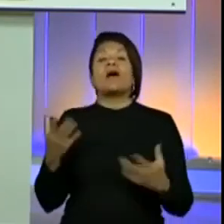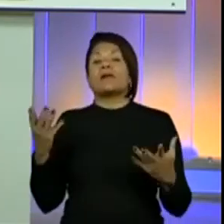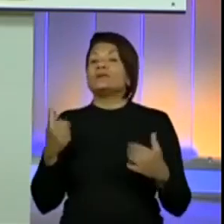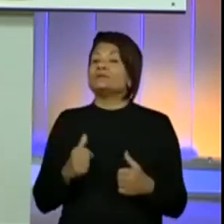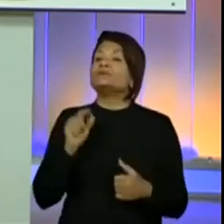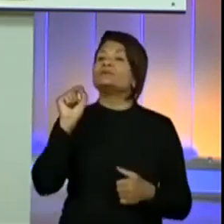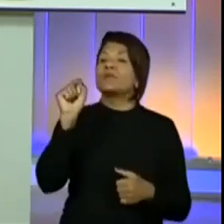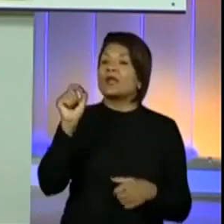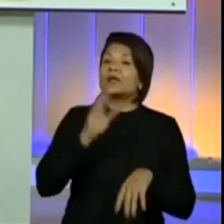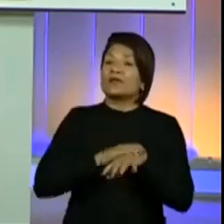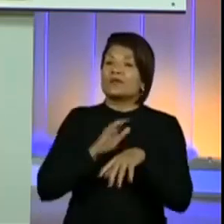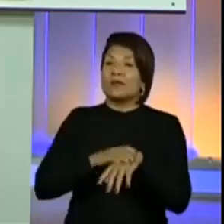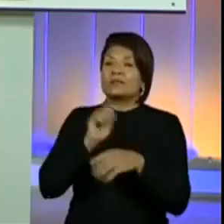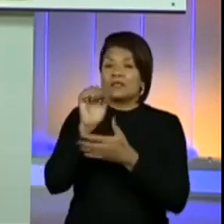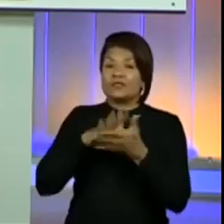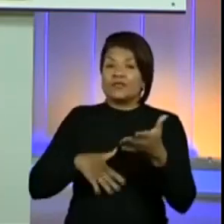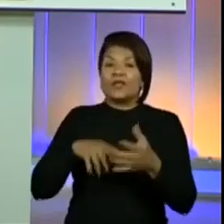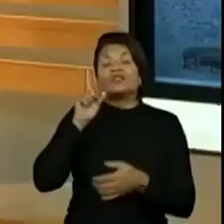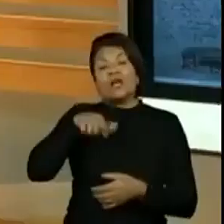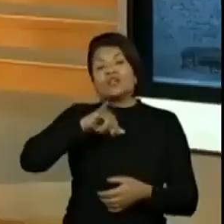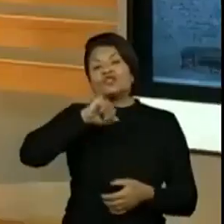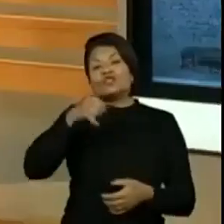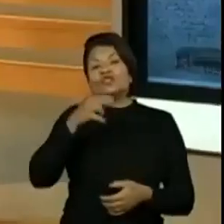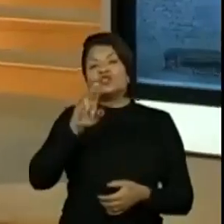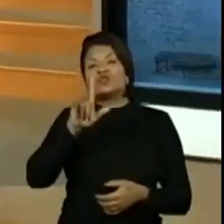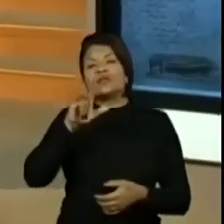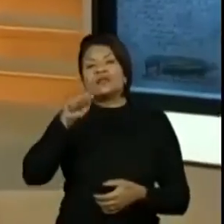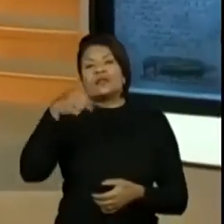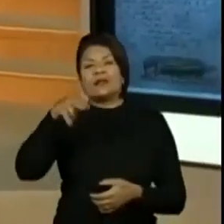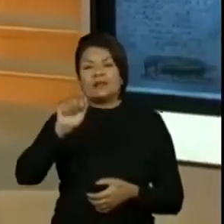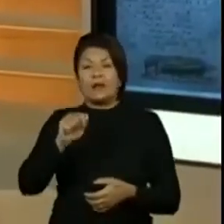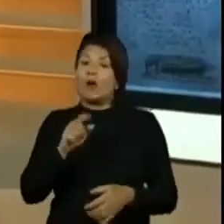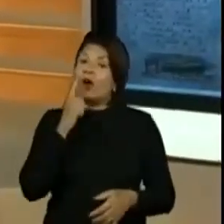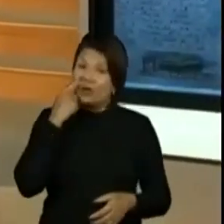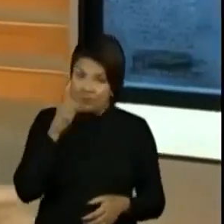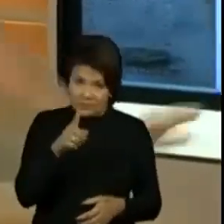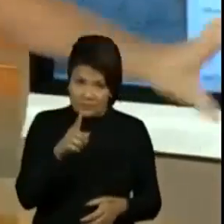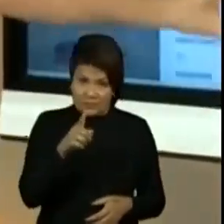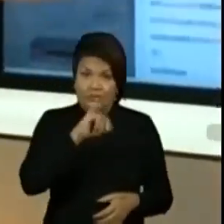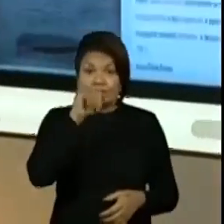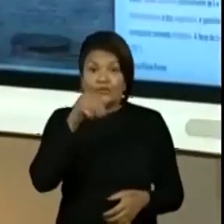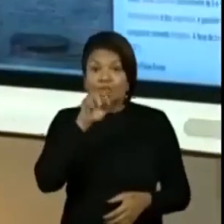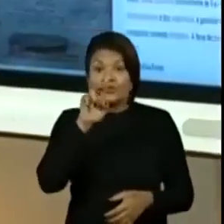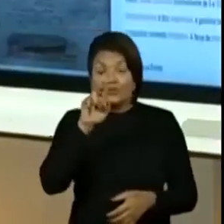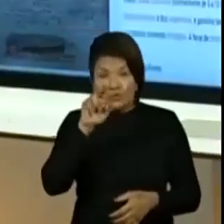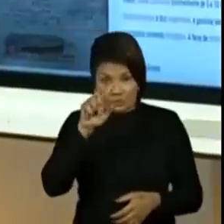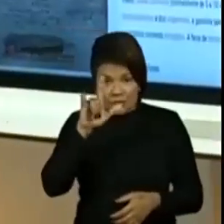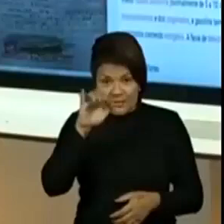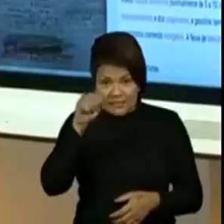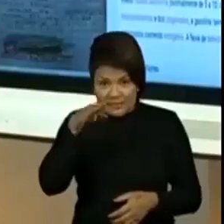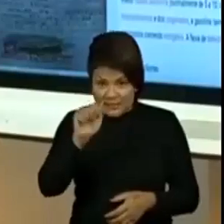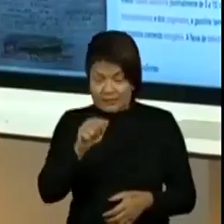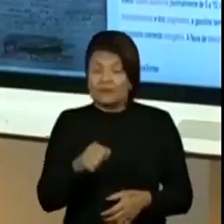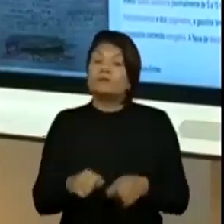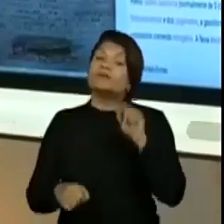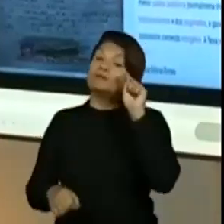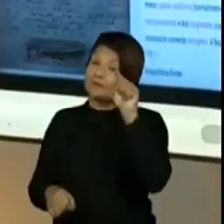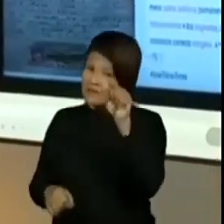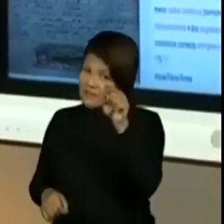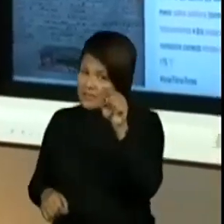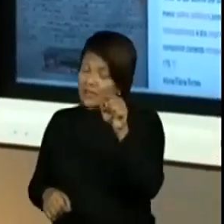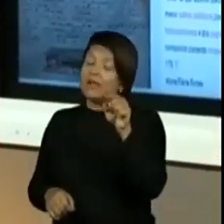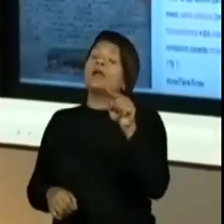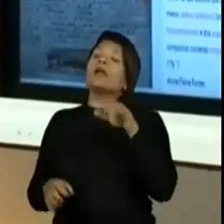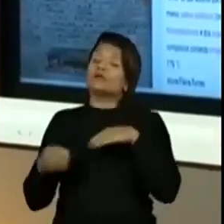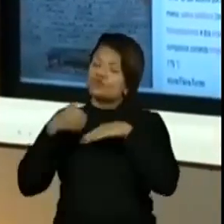essa atividade foi a Juliana. Juliana, que fique muito claro. A sua atividade é